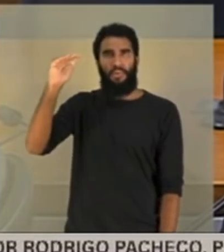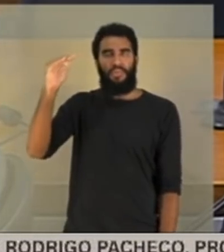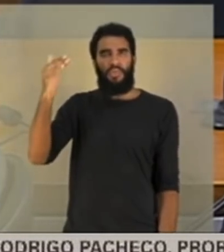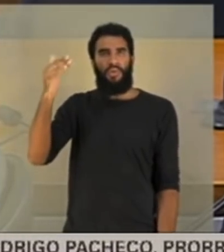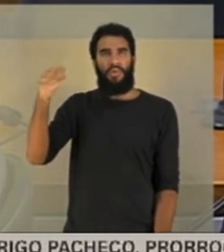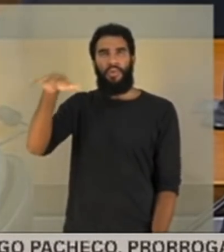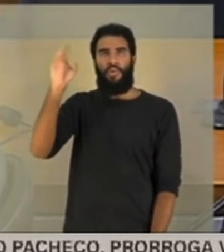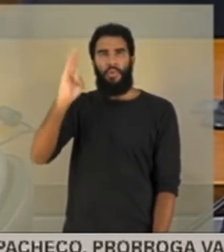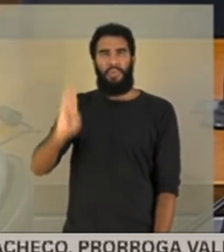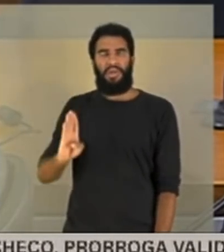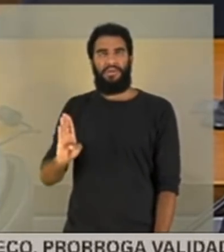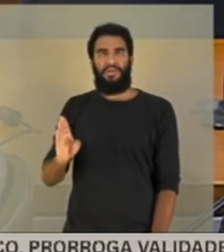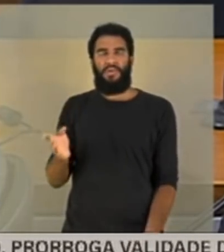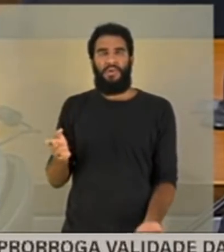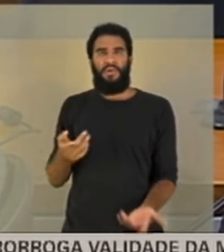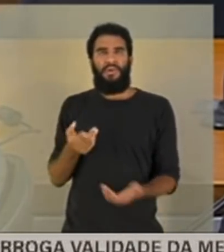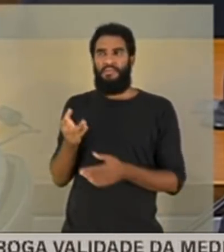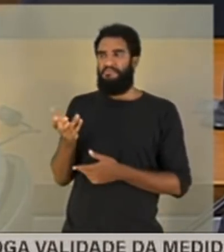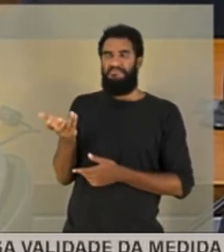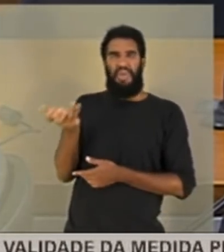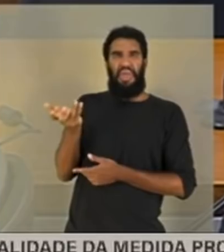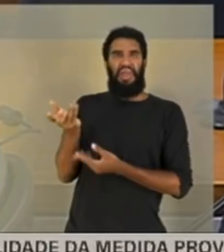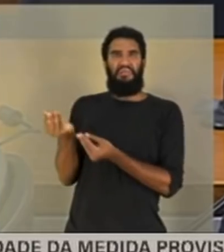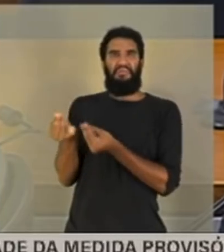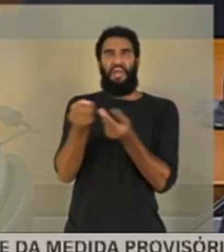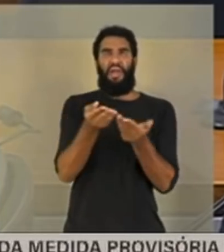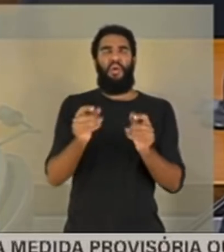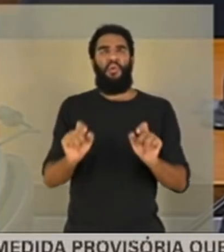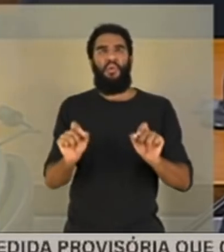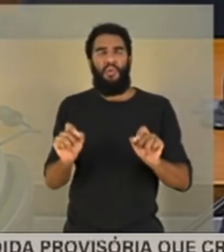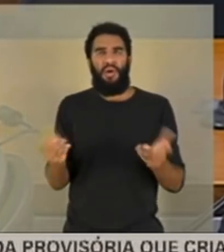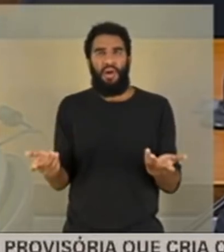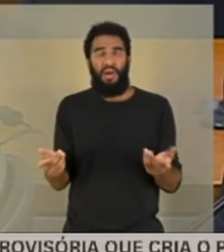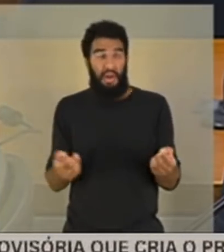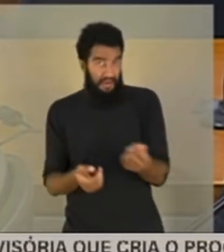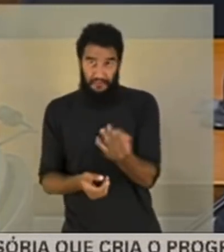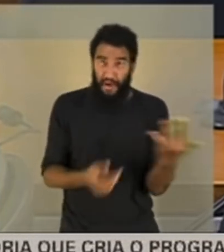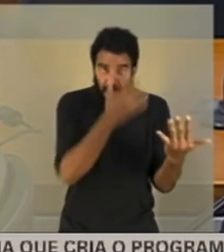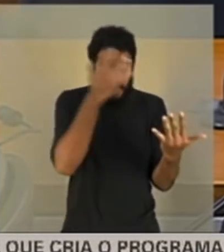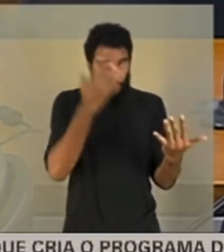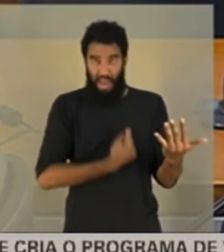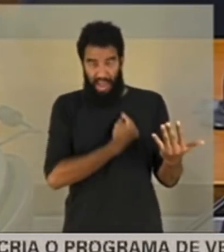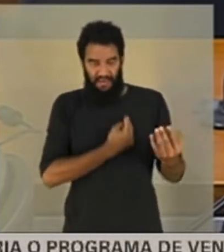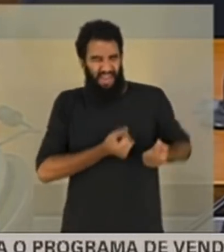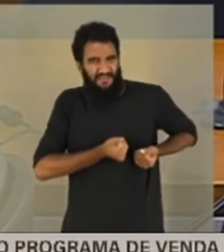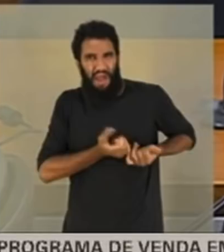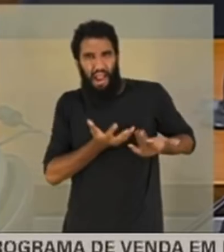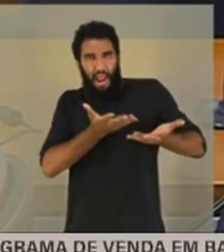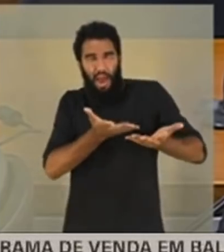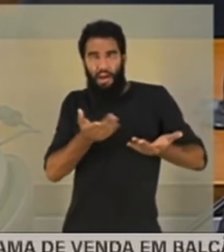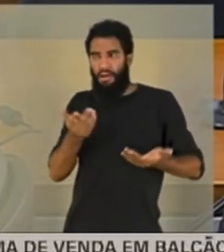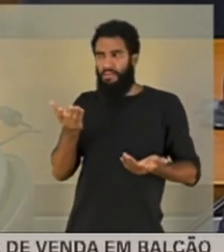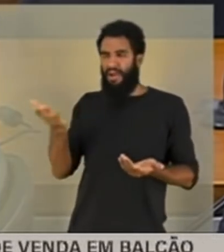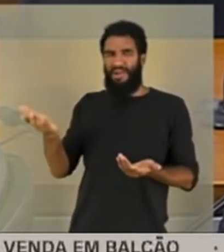assustador e angustiante como esse, no qual tantos doaram suas vidas para que o pior não acontecesse? O